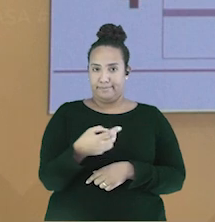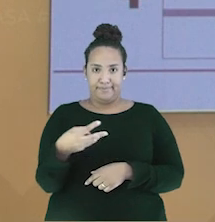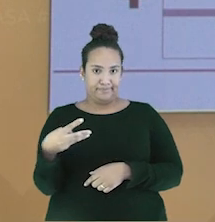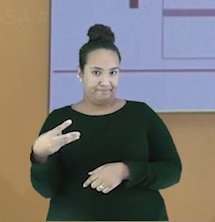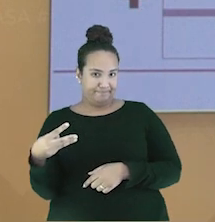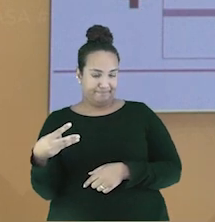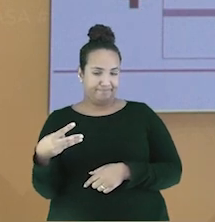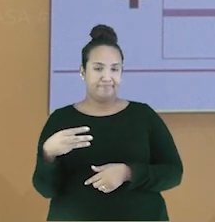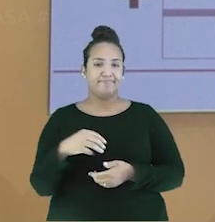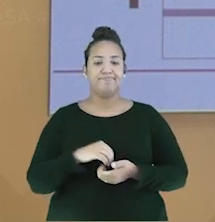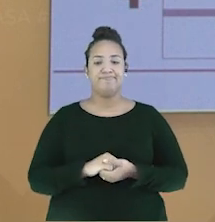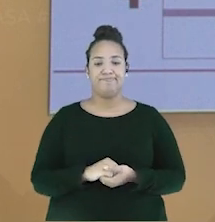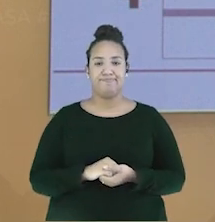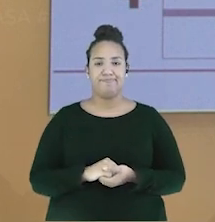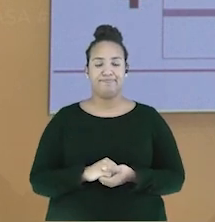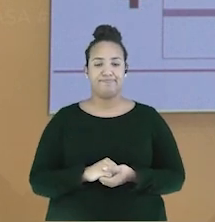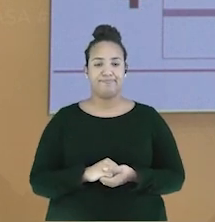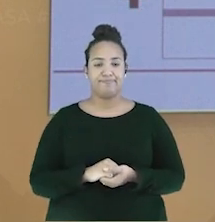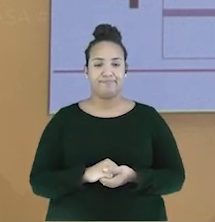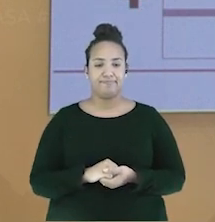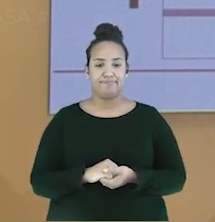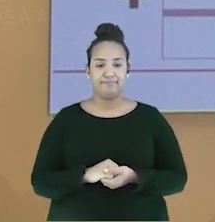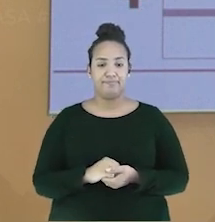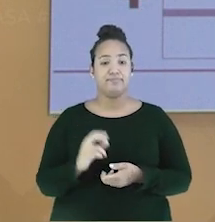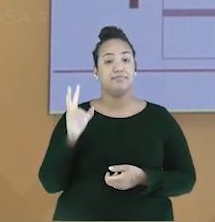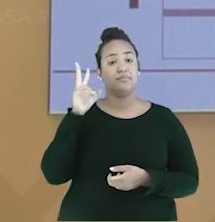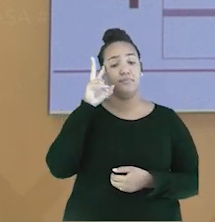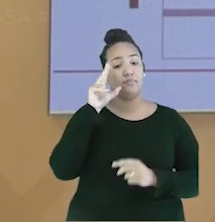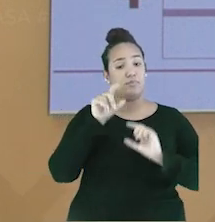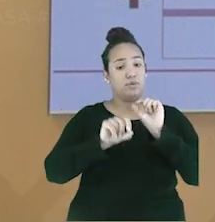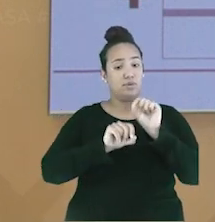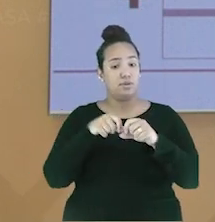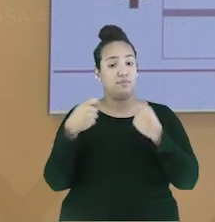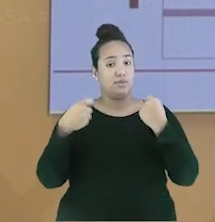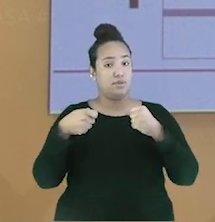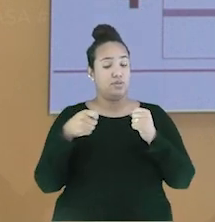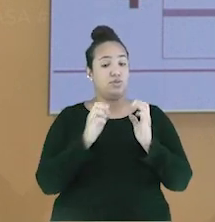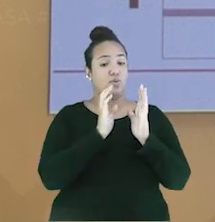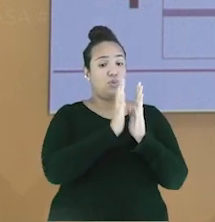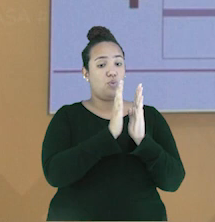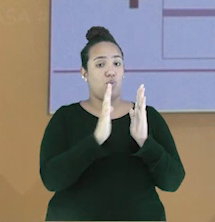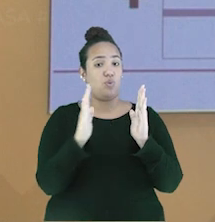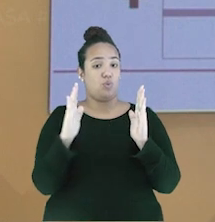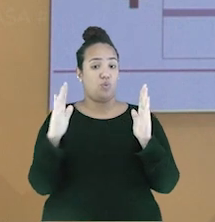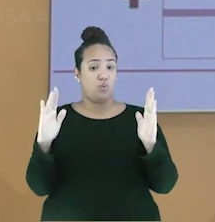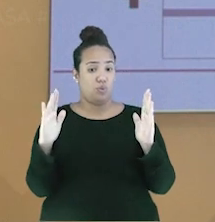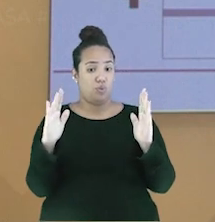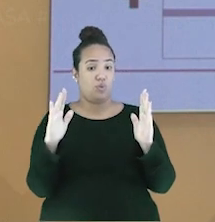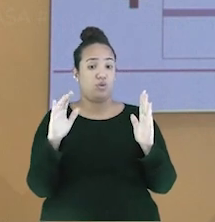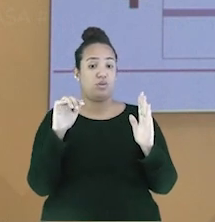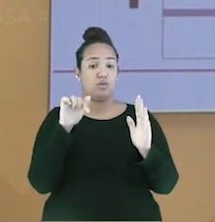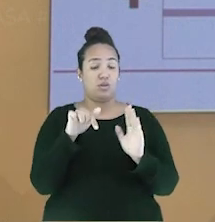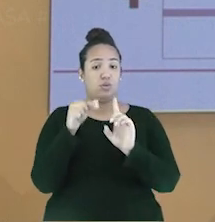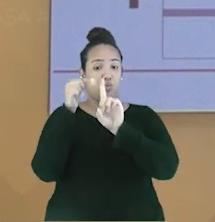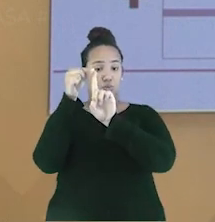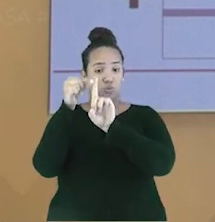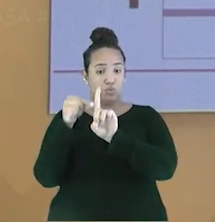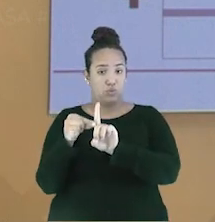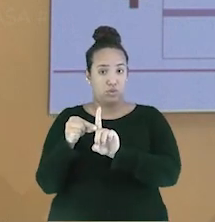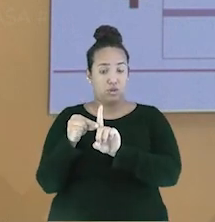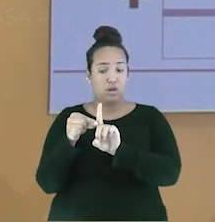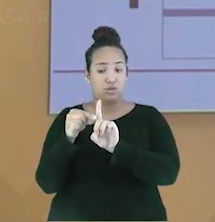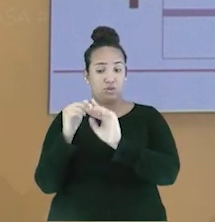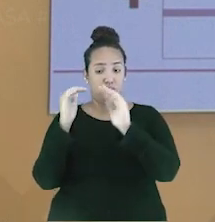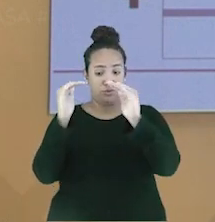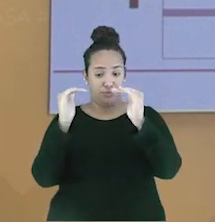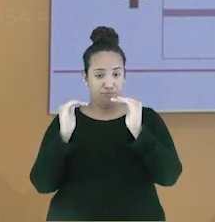ganhou, 23 bolinhas. Lembre-se de organizar os algarismos de modo que a unidade fique